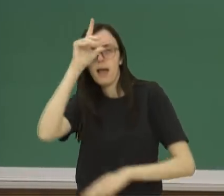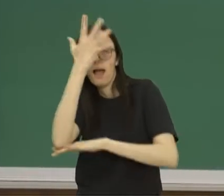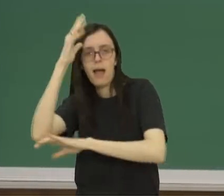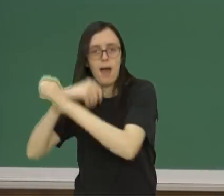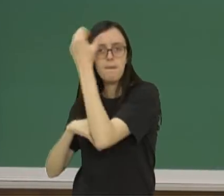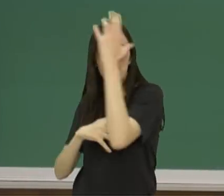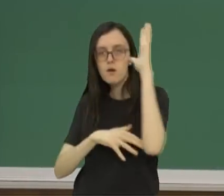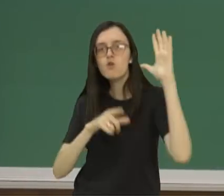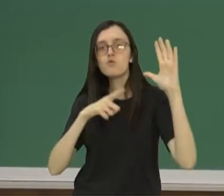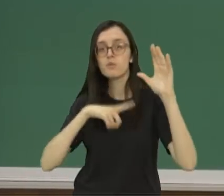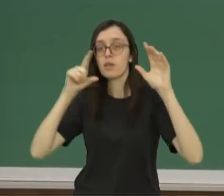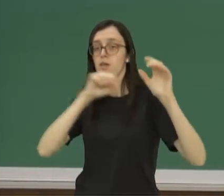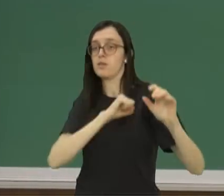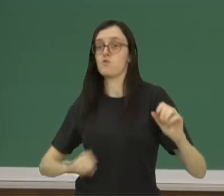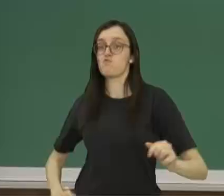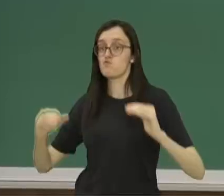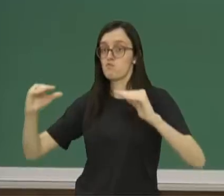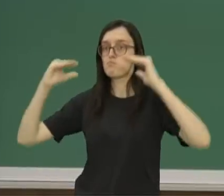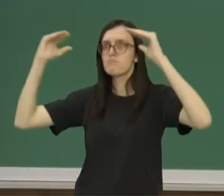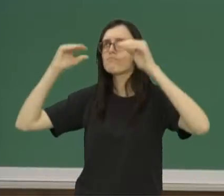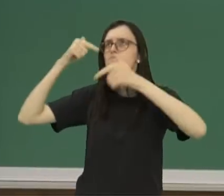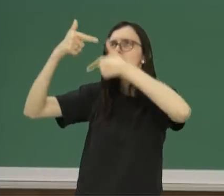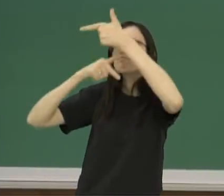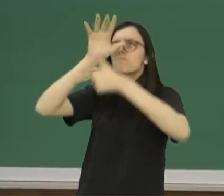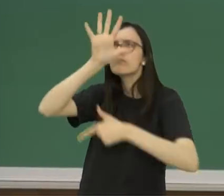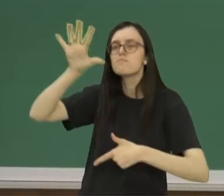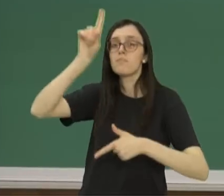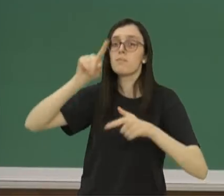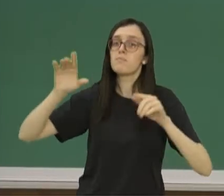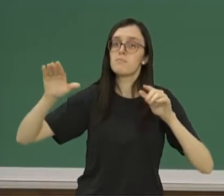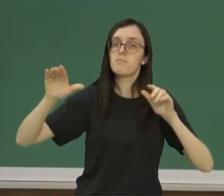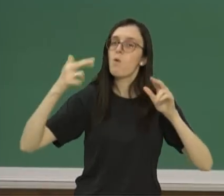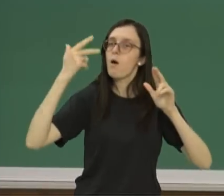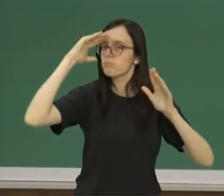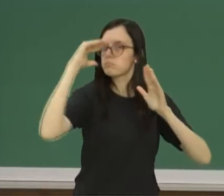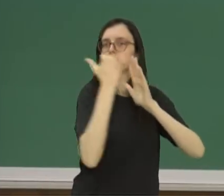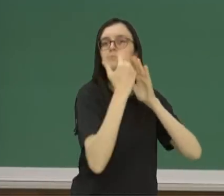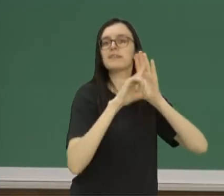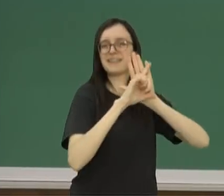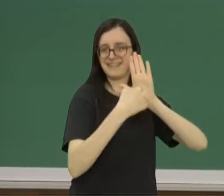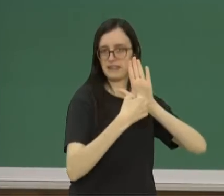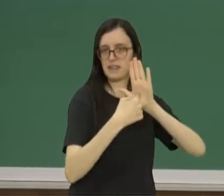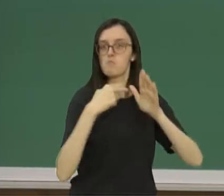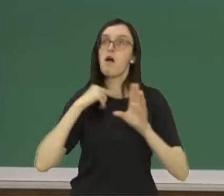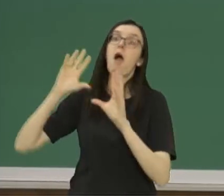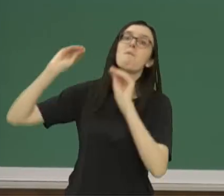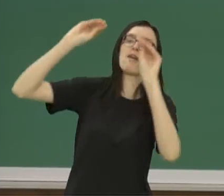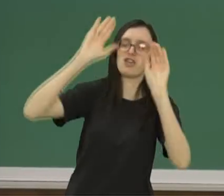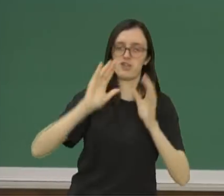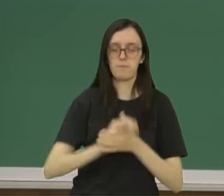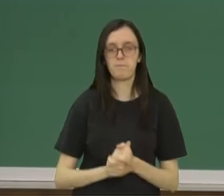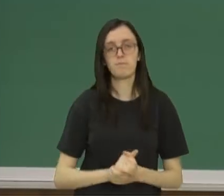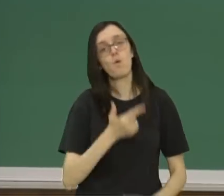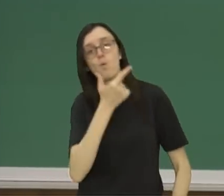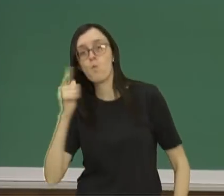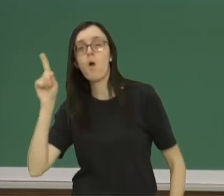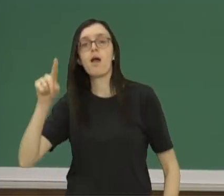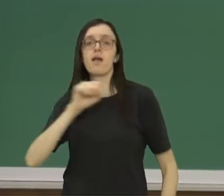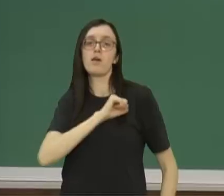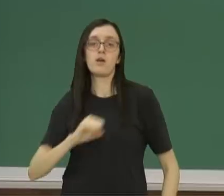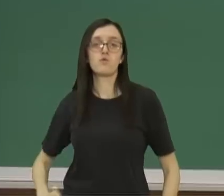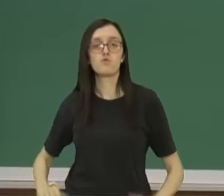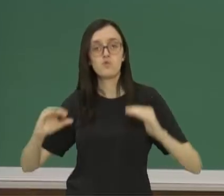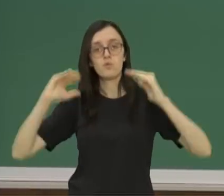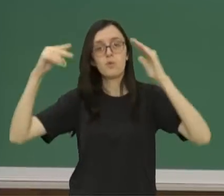Amazônia? Não, pega o que nós chamamos de Amazônia Legal, né? Nós temos a SUDENE, que também é a Superintendência de Desenvolvimento